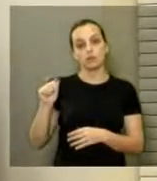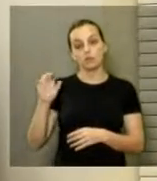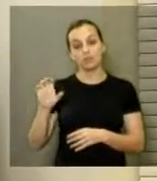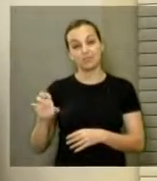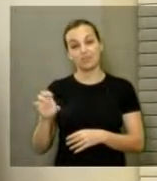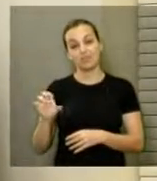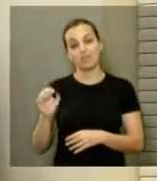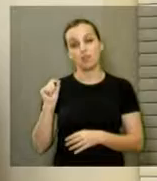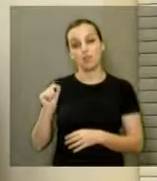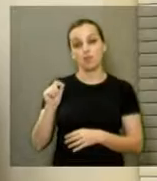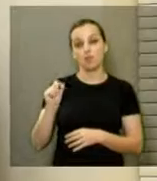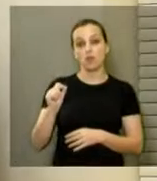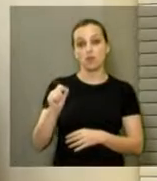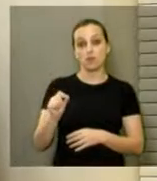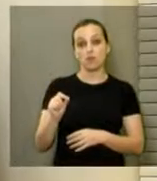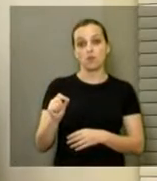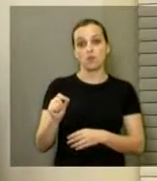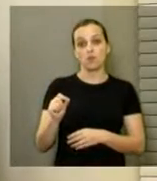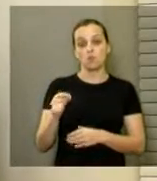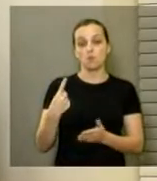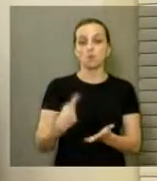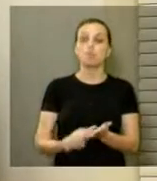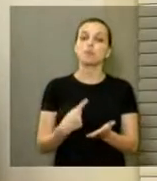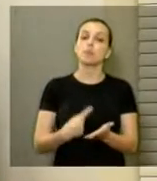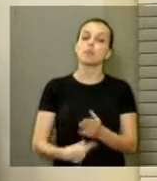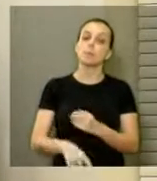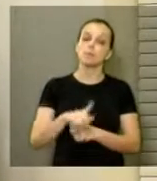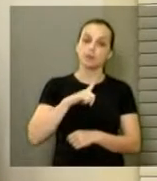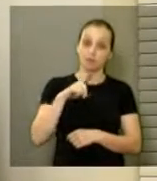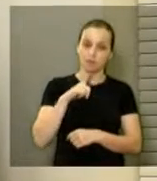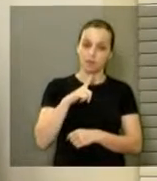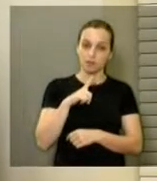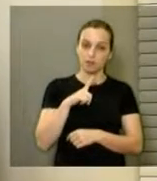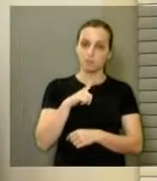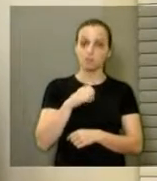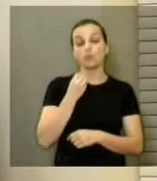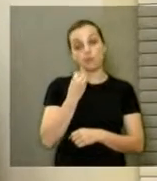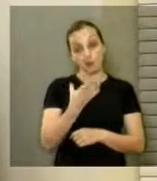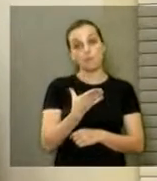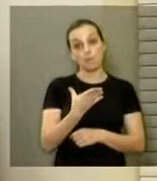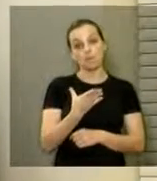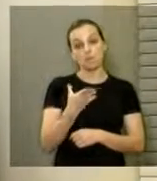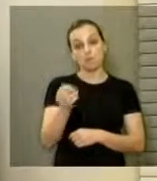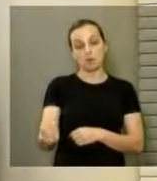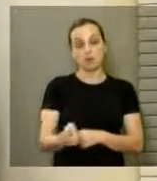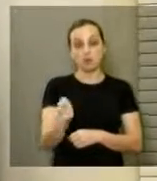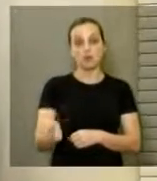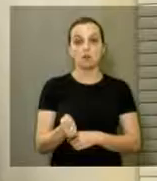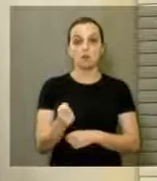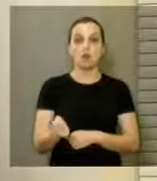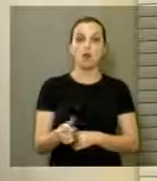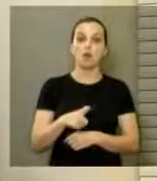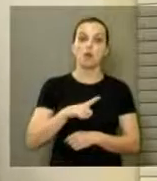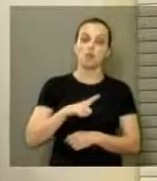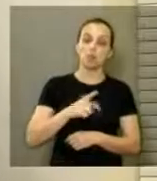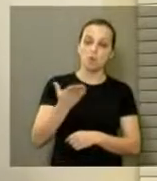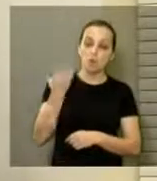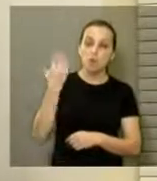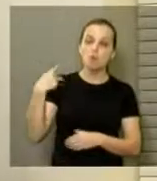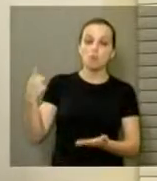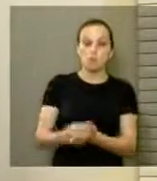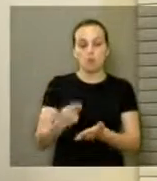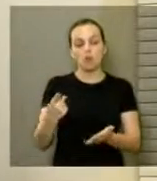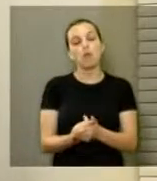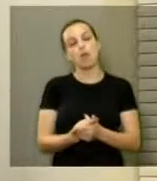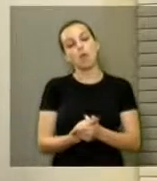foi a colocação para você ter. Agora, que bom que isso aconteceu dentro de Araraquara. Houve um erro? É óbvio que houve um